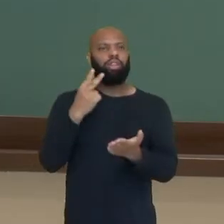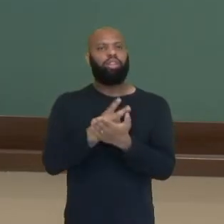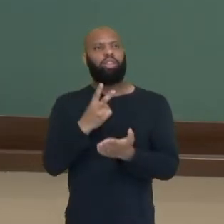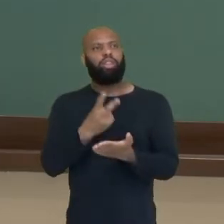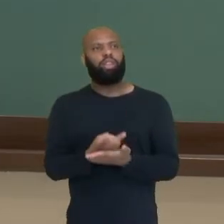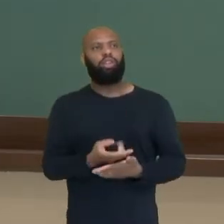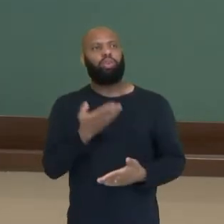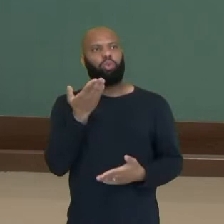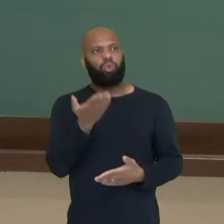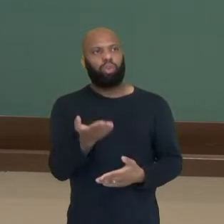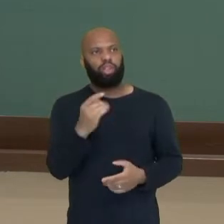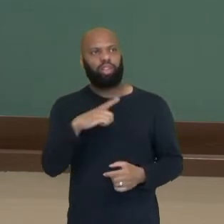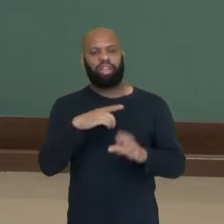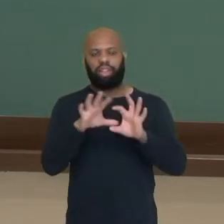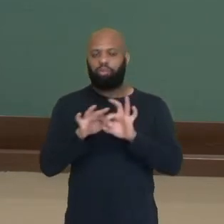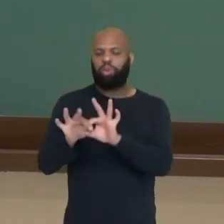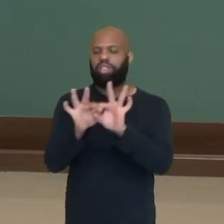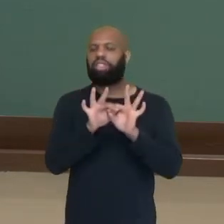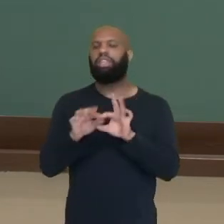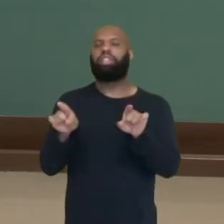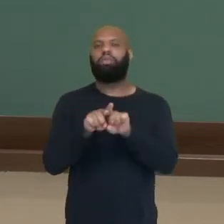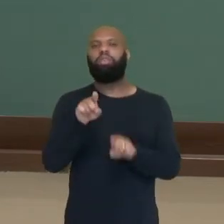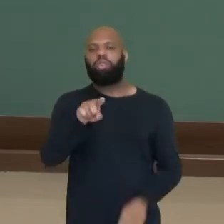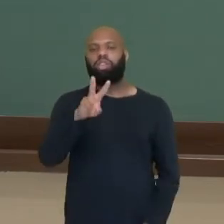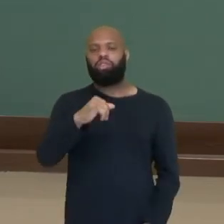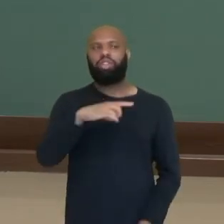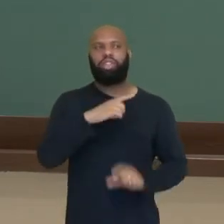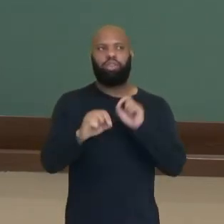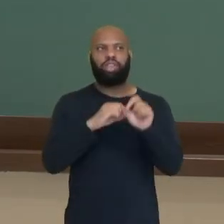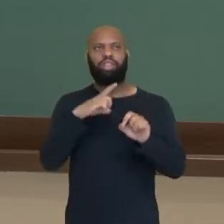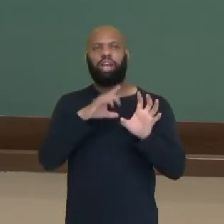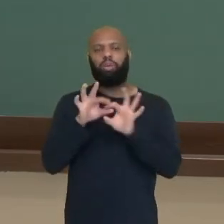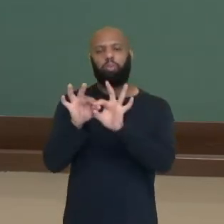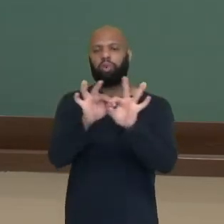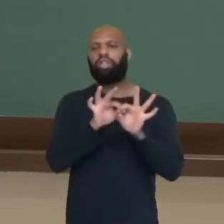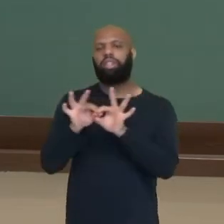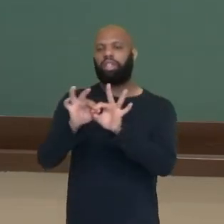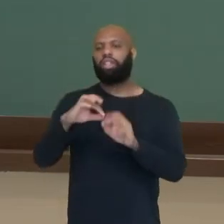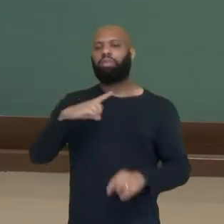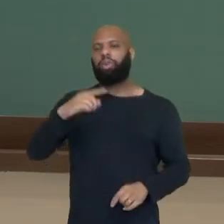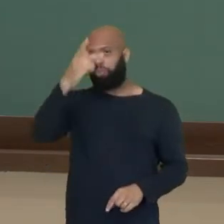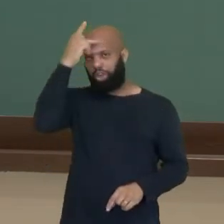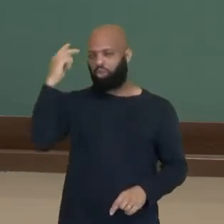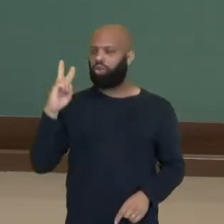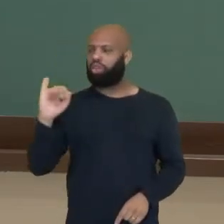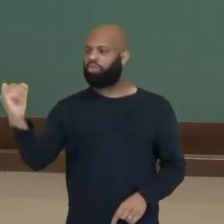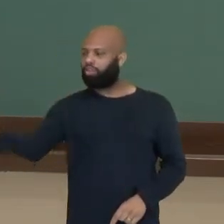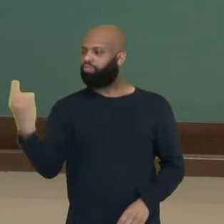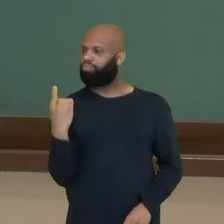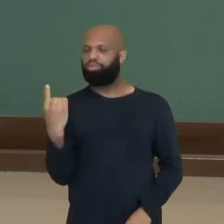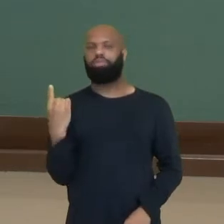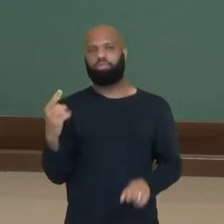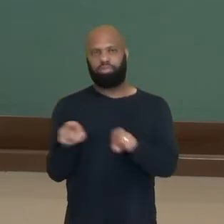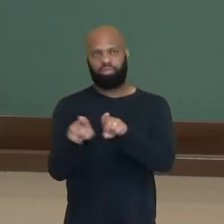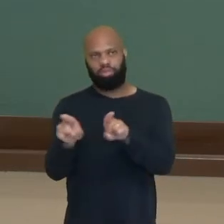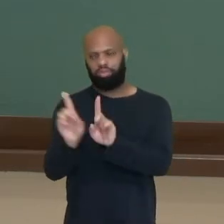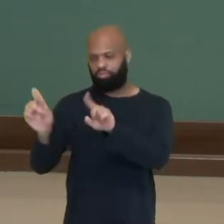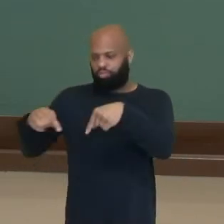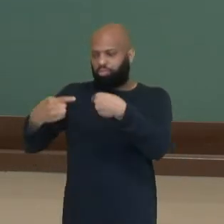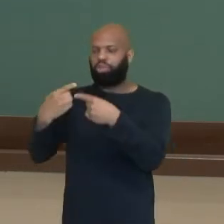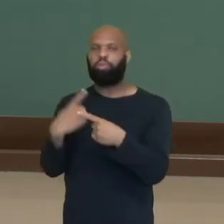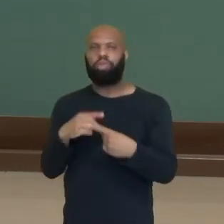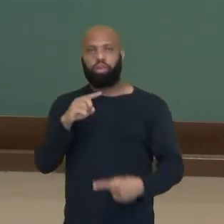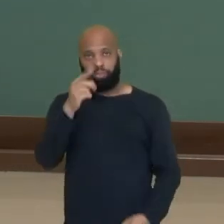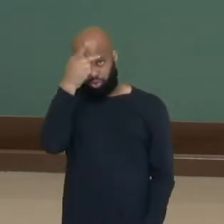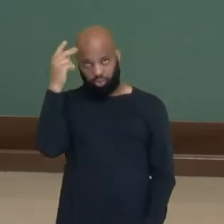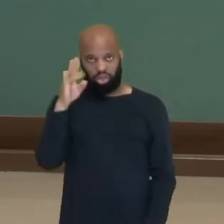questão harmônica, essa questão que você vai ter que estar muito em harmonia com a pessoa que está praticando com você, porque é uma pessoa que vai